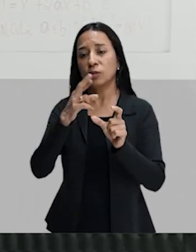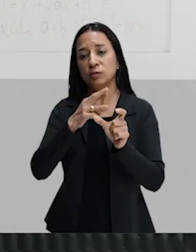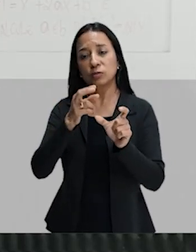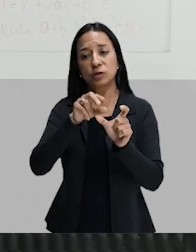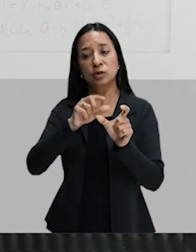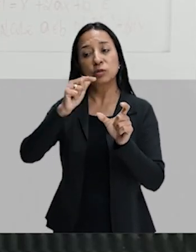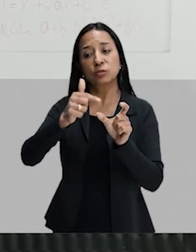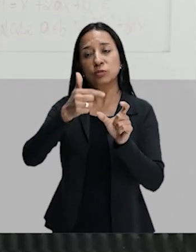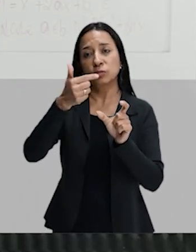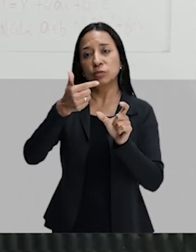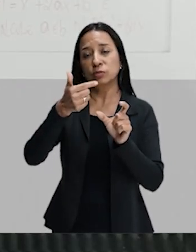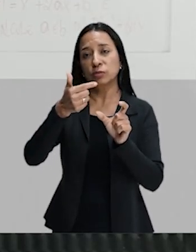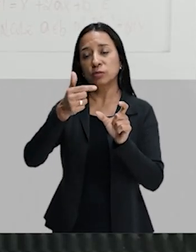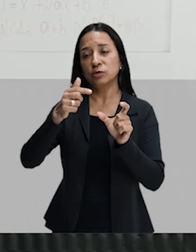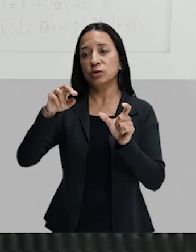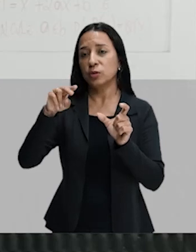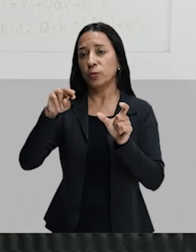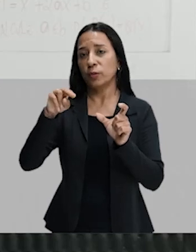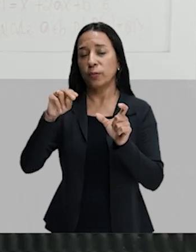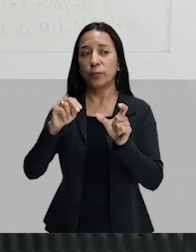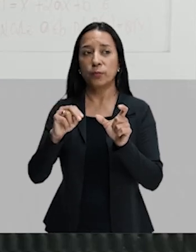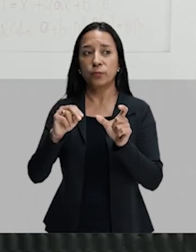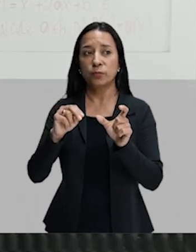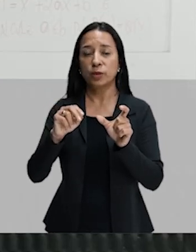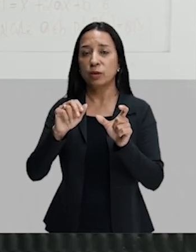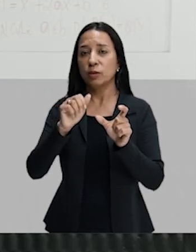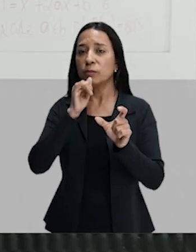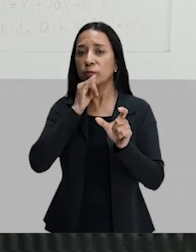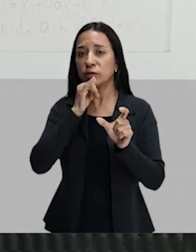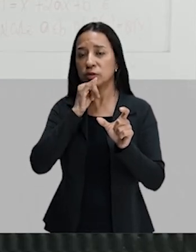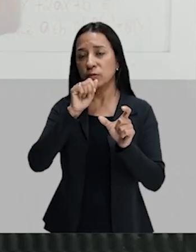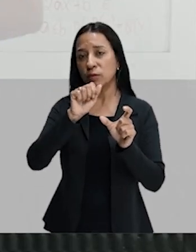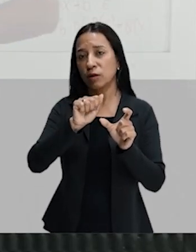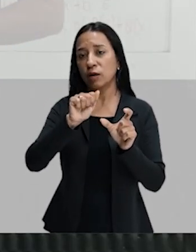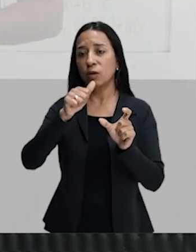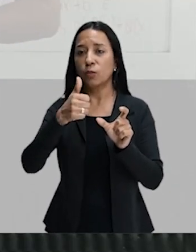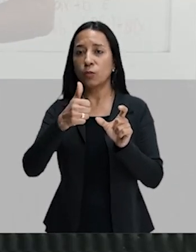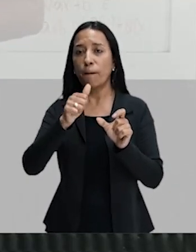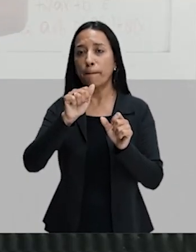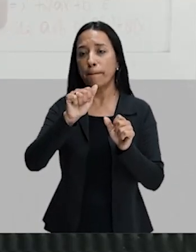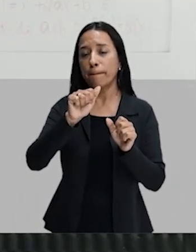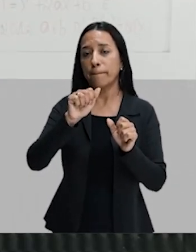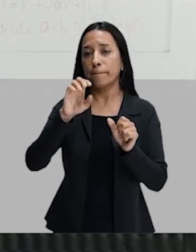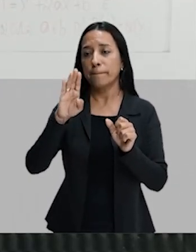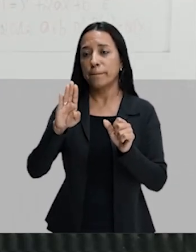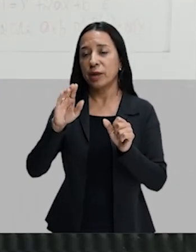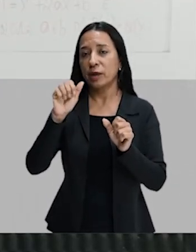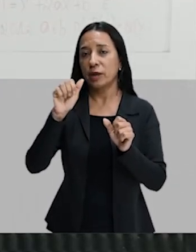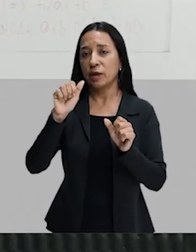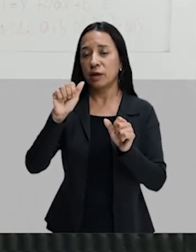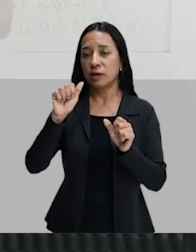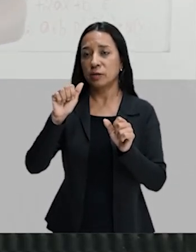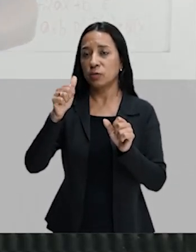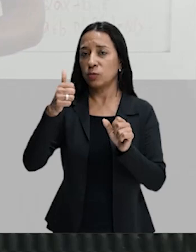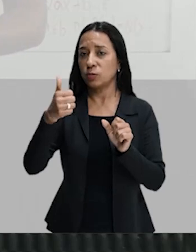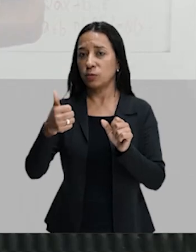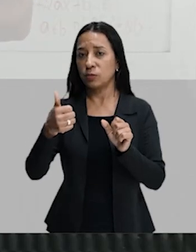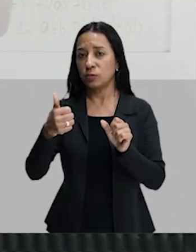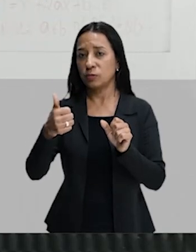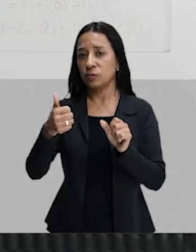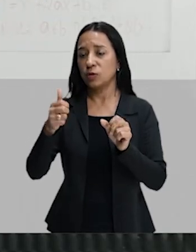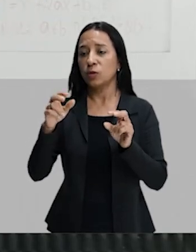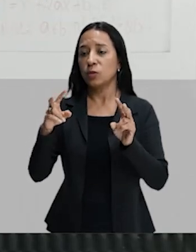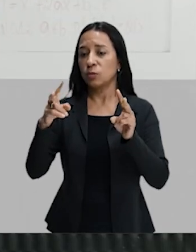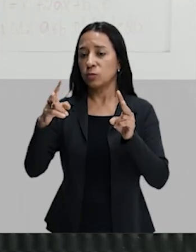expoente, ó. Tá? Então, por exemplo, o A1 e o B1 são são coeficientes correspondentes, porque